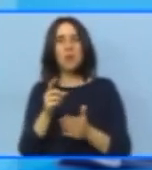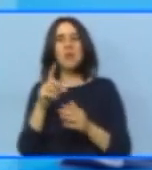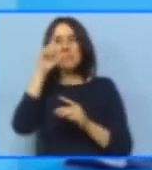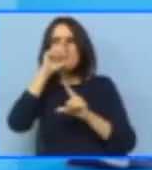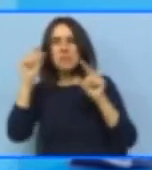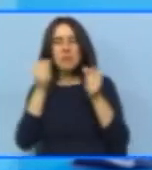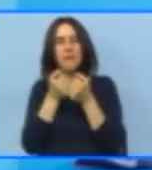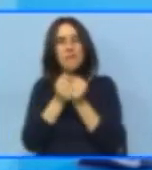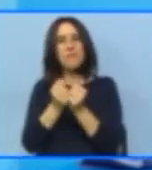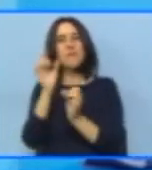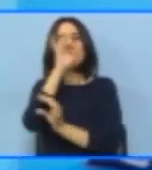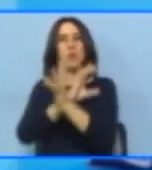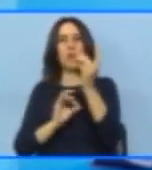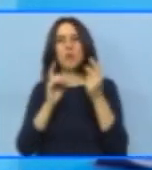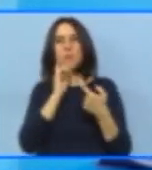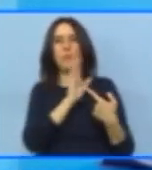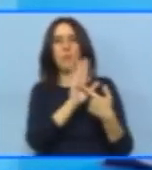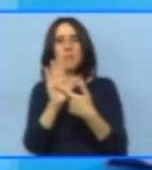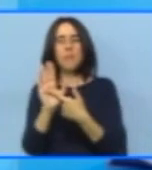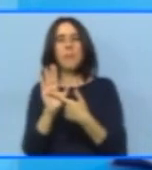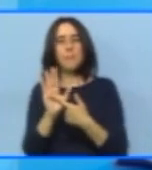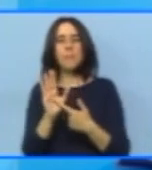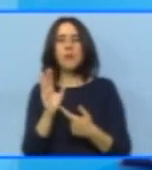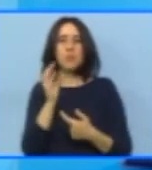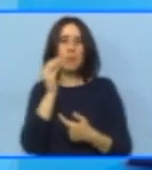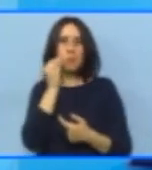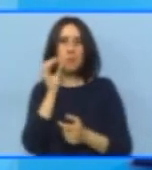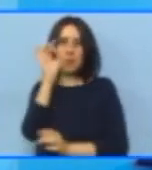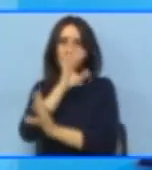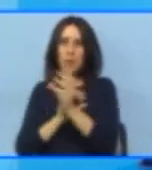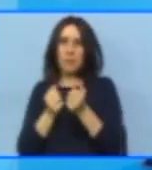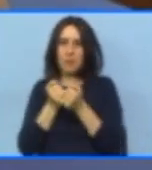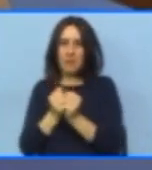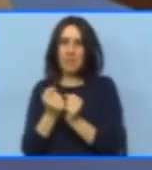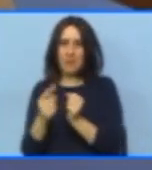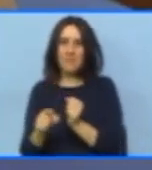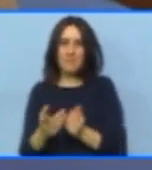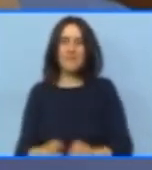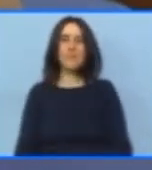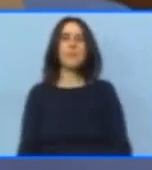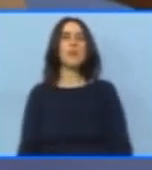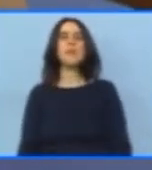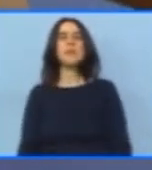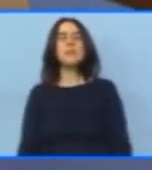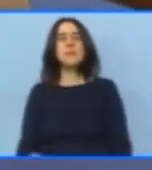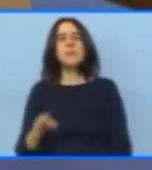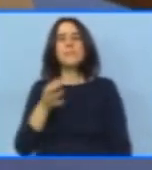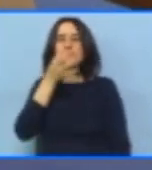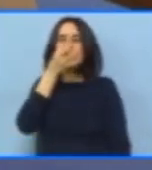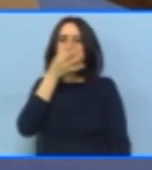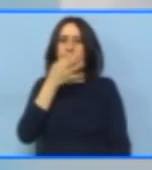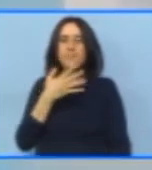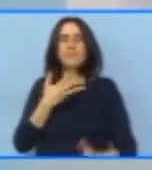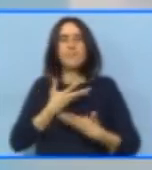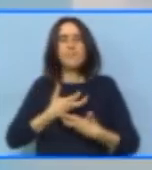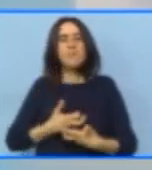Europa, não dizendo com isso que a Europa não tem as suas próprias periferias. O melindre, penso que tem mais a ver, pelo menos do que eu